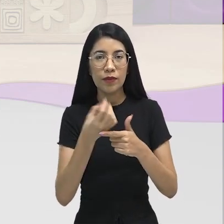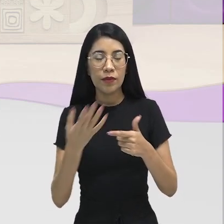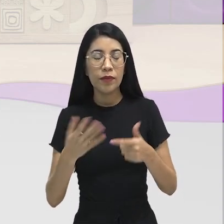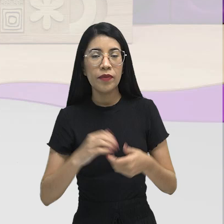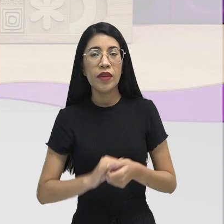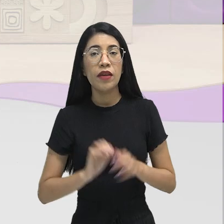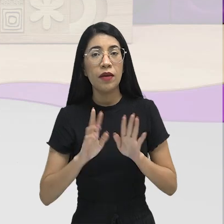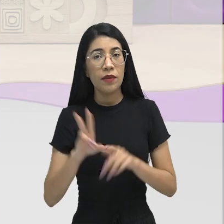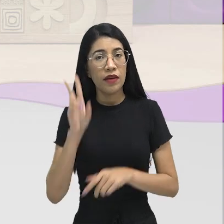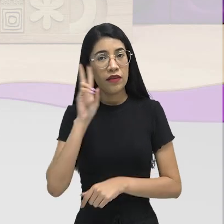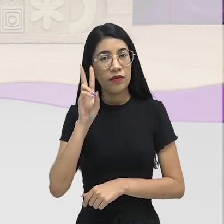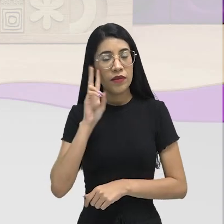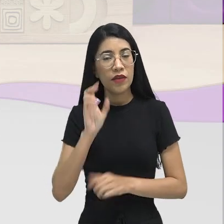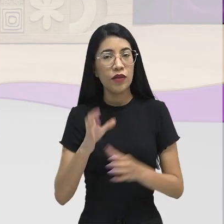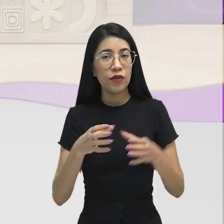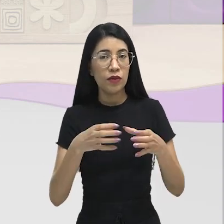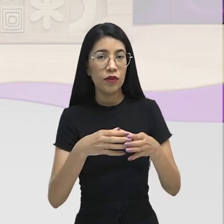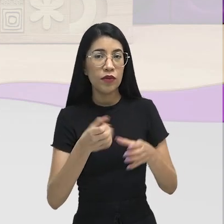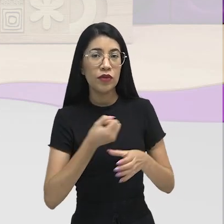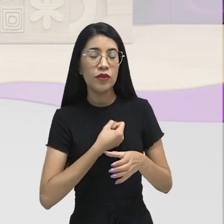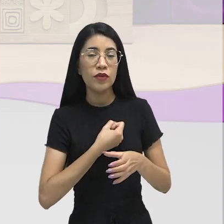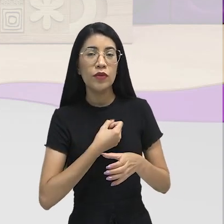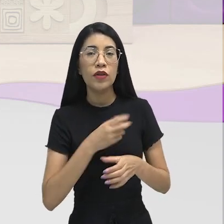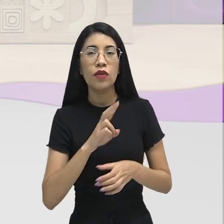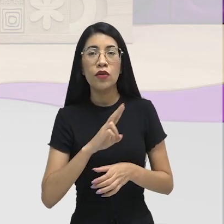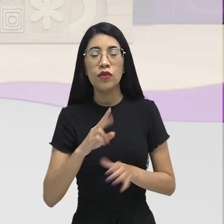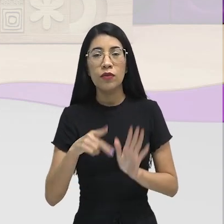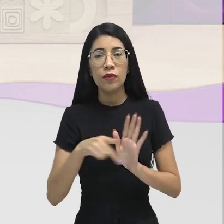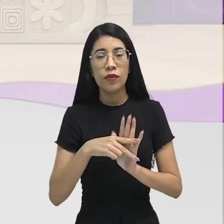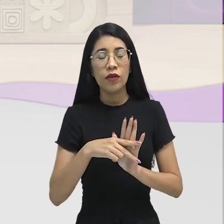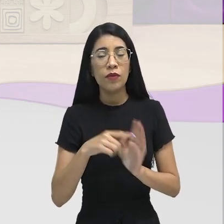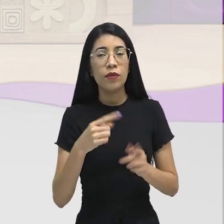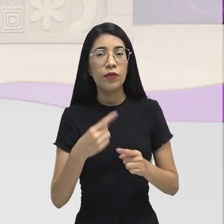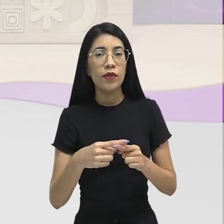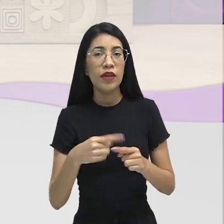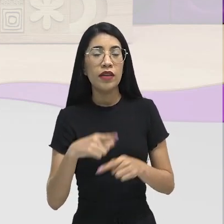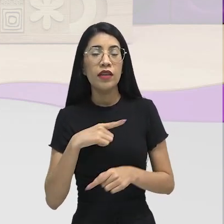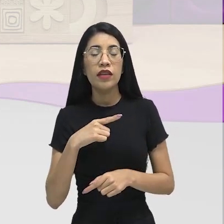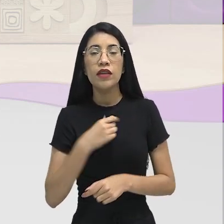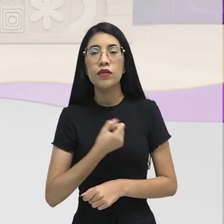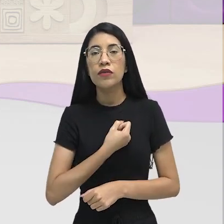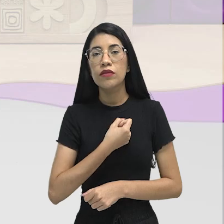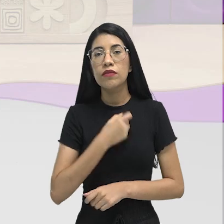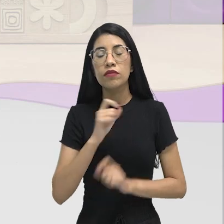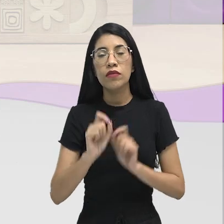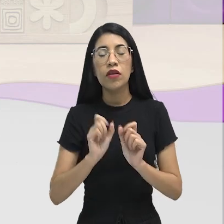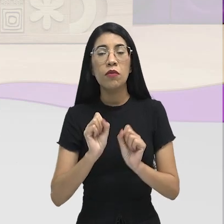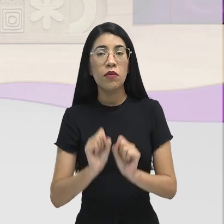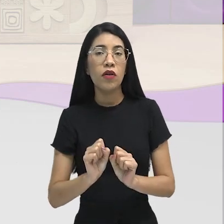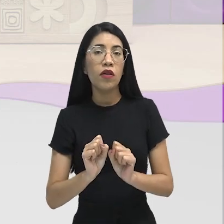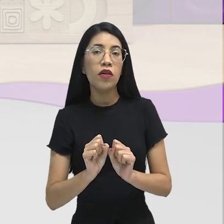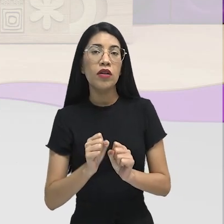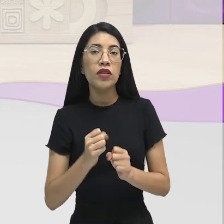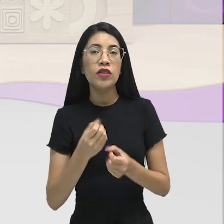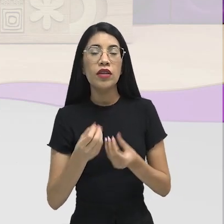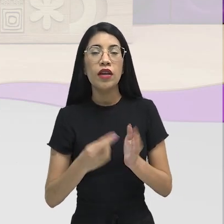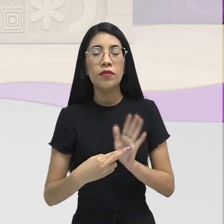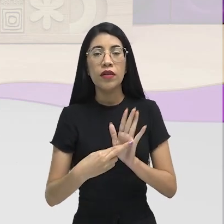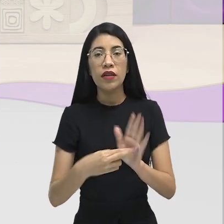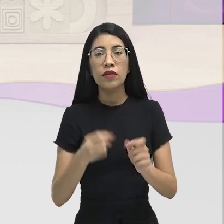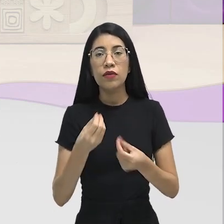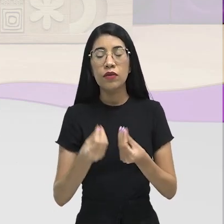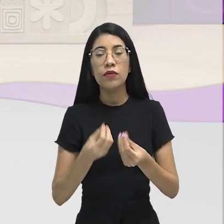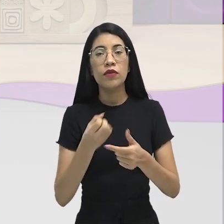que esse conjunto numérico recebe esse nome justamente quando ele possuir números que podem ser escritos em forma